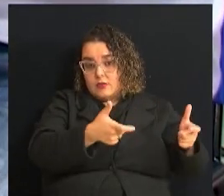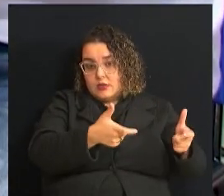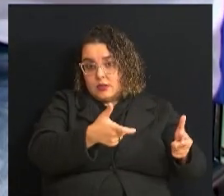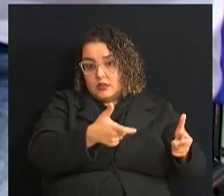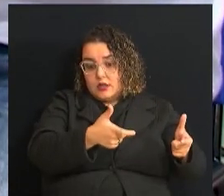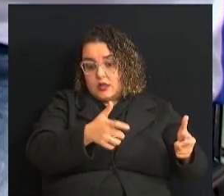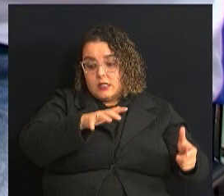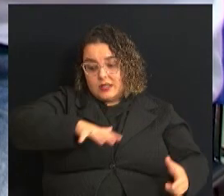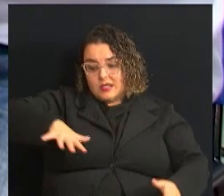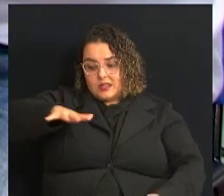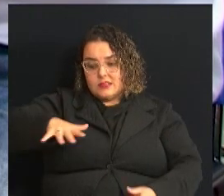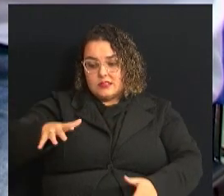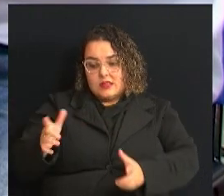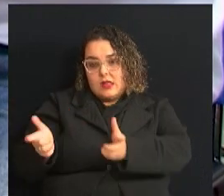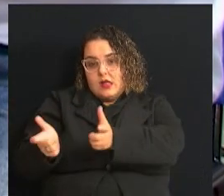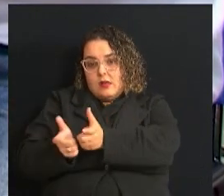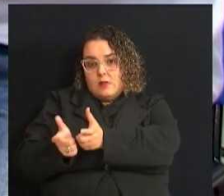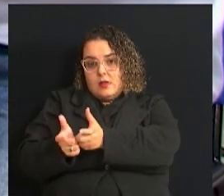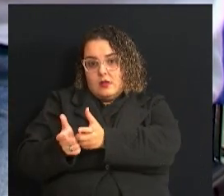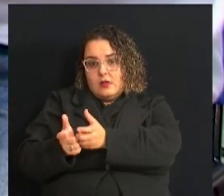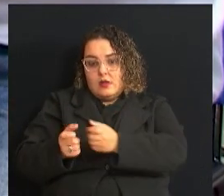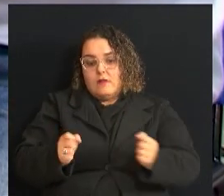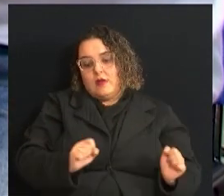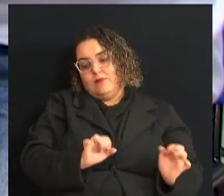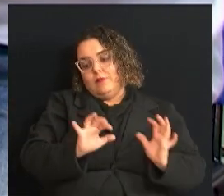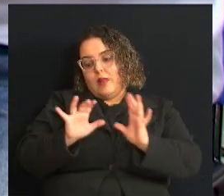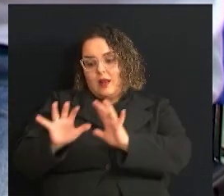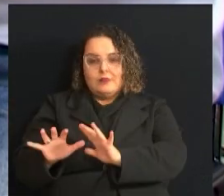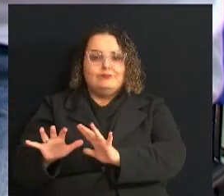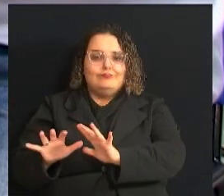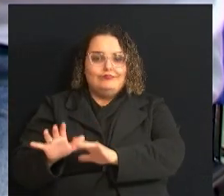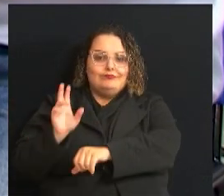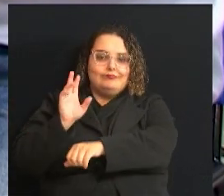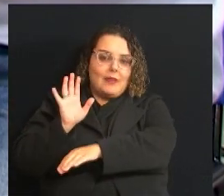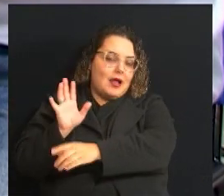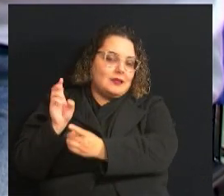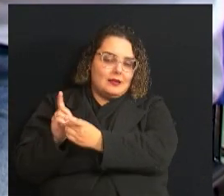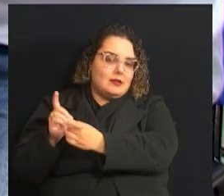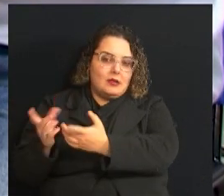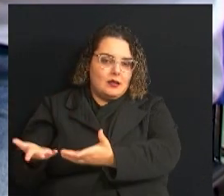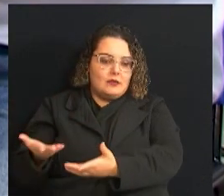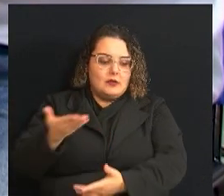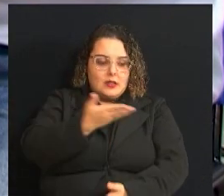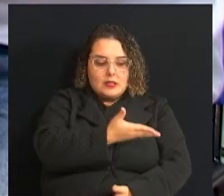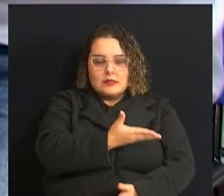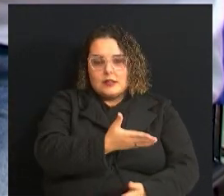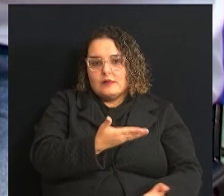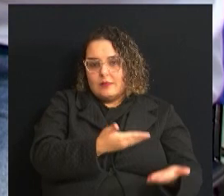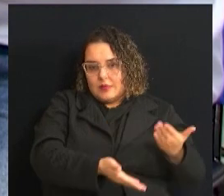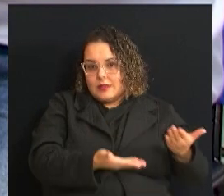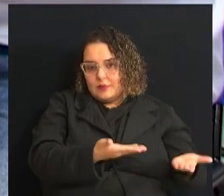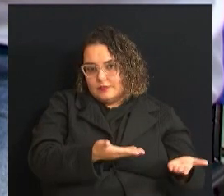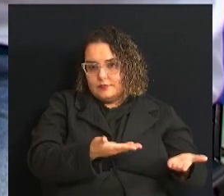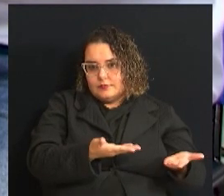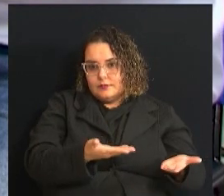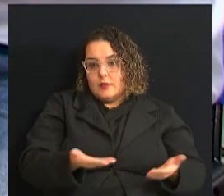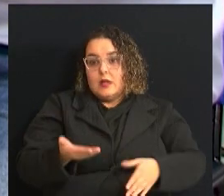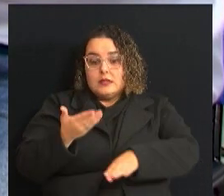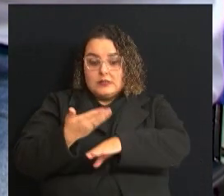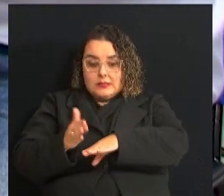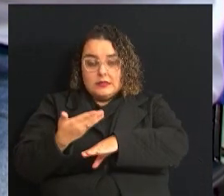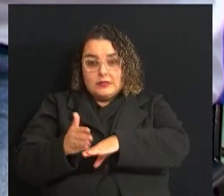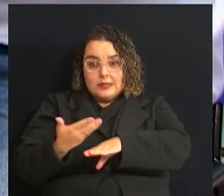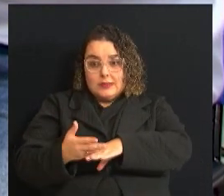de famílias, de uma determinada classe social, que tem condições de praticar a educação domiciliar, e que essa prática vai